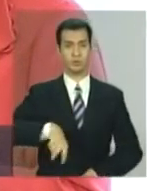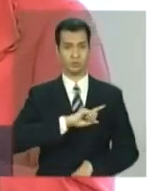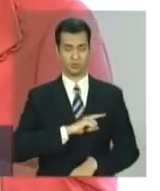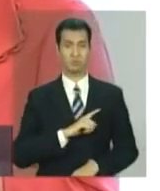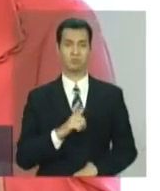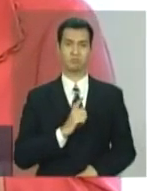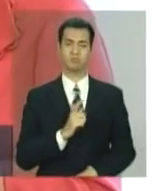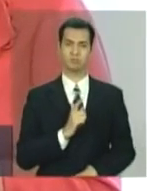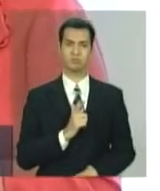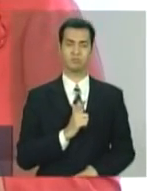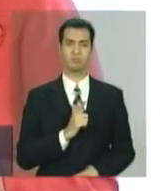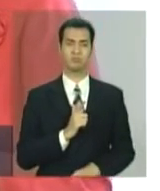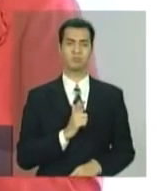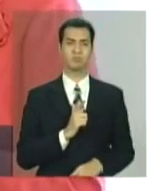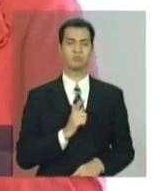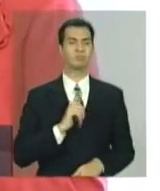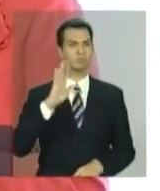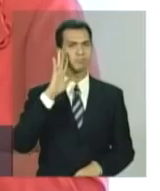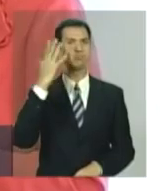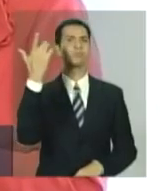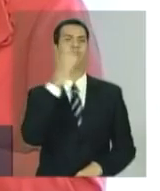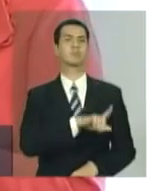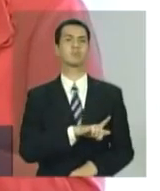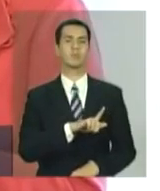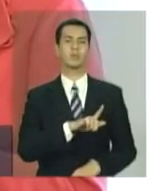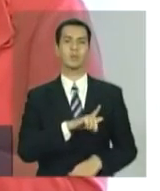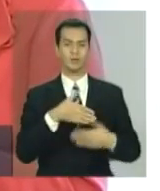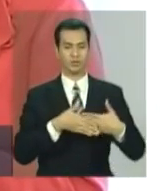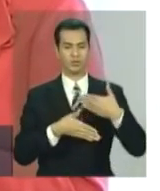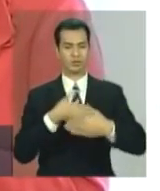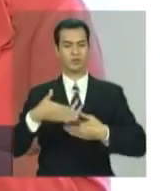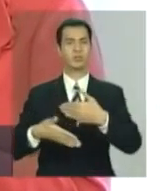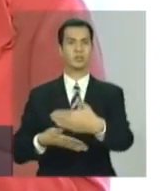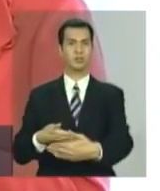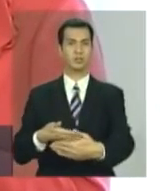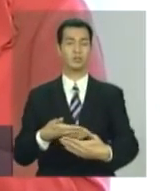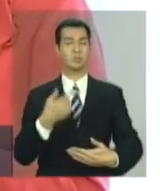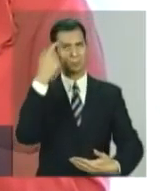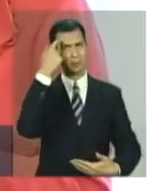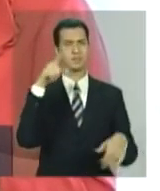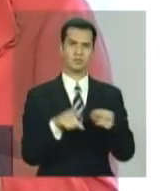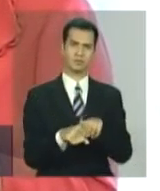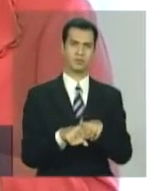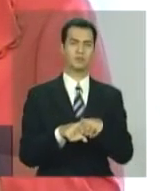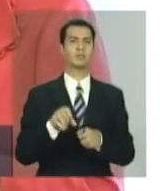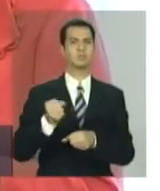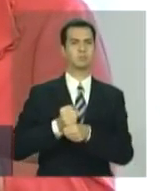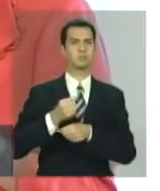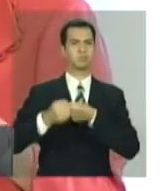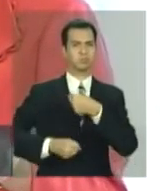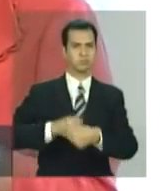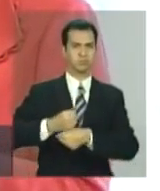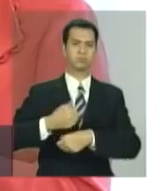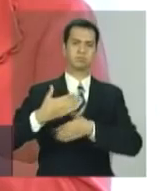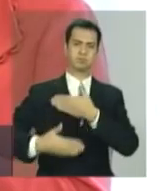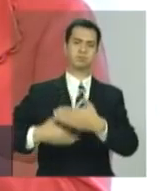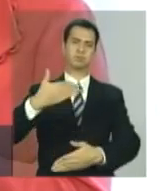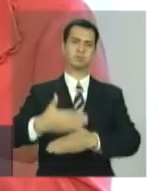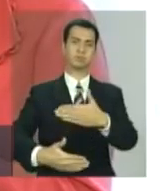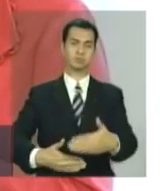cumprimos uma etapa e acredito que, ao longo dos anos, cada vez mais os